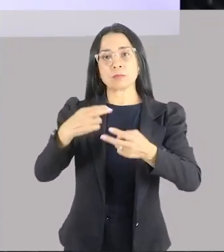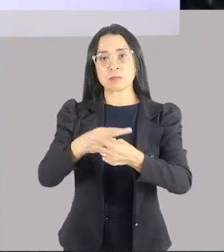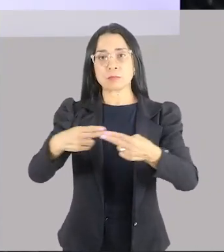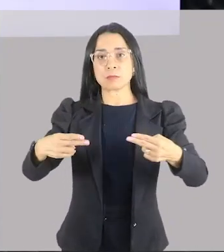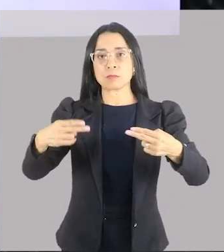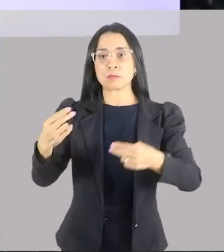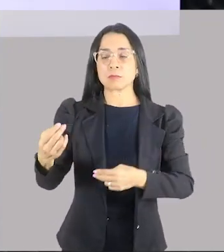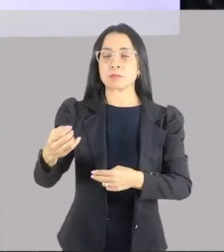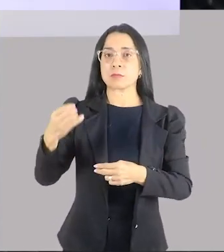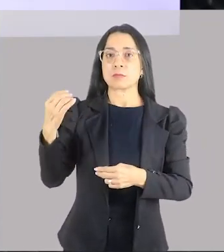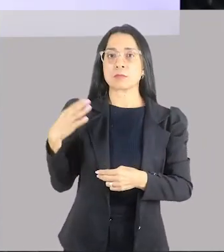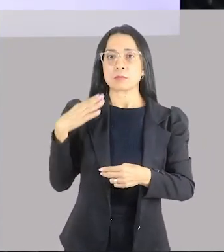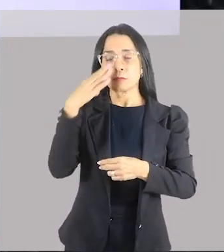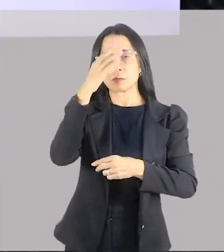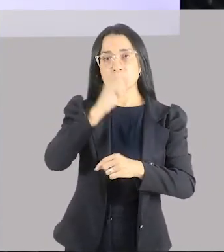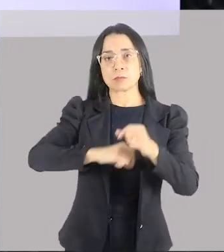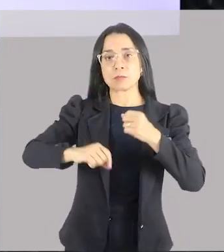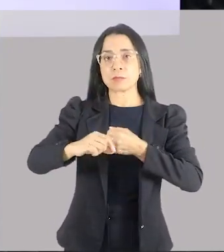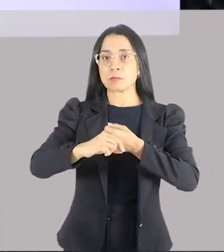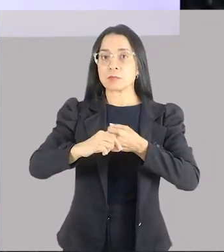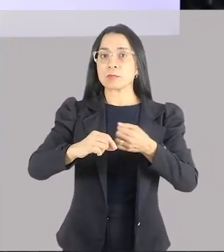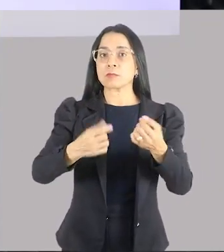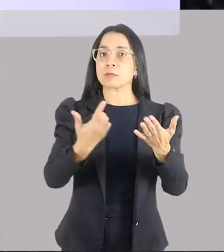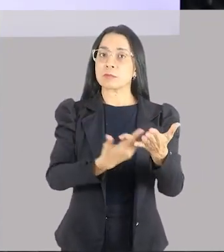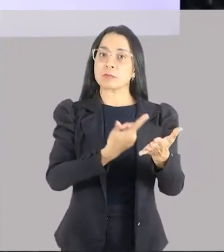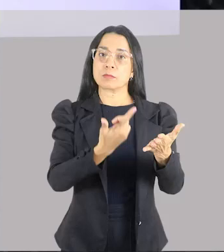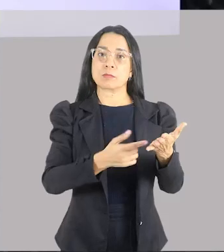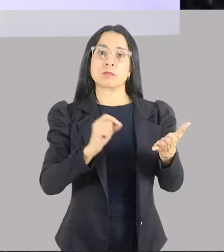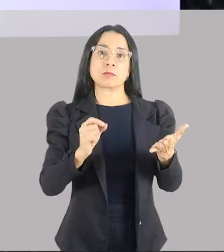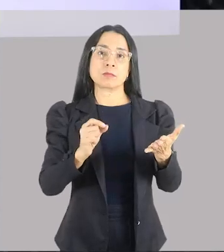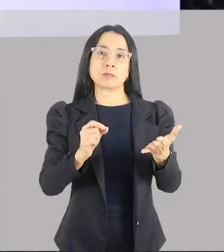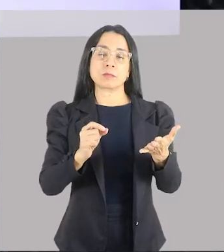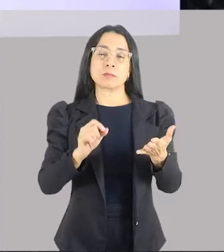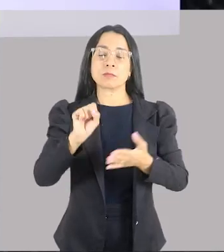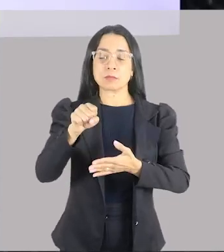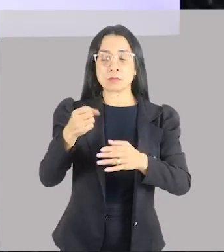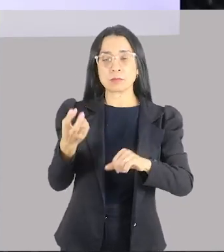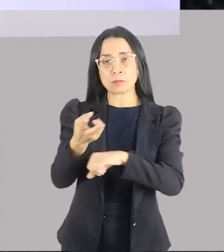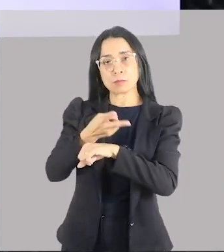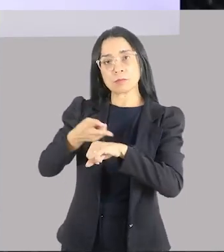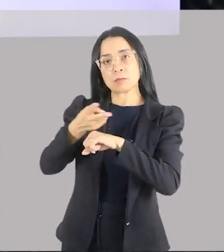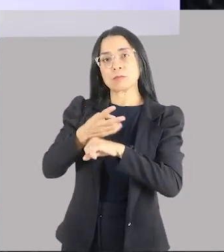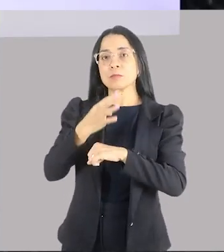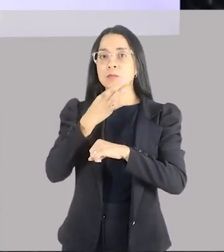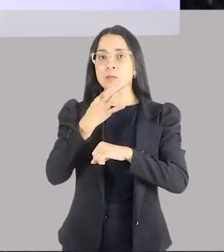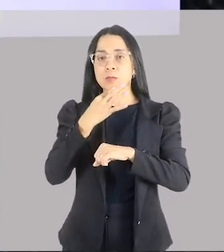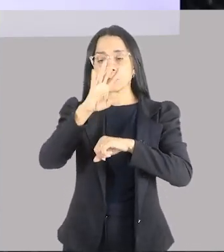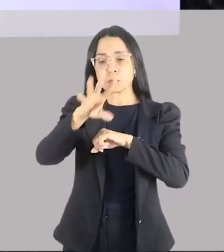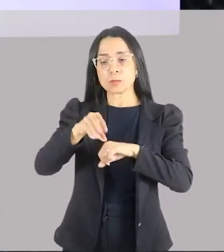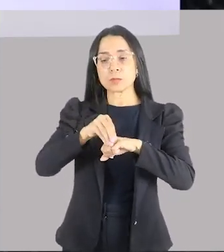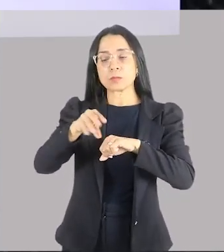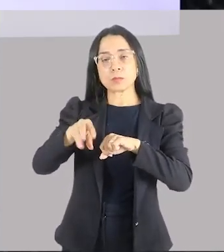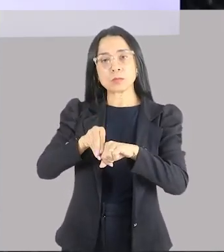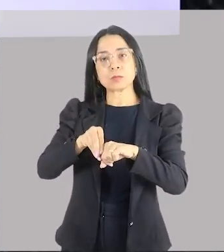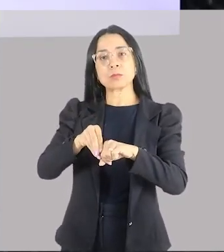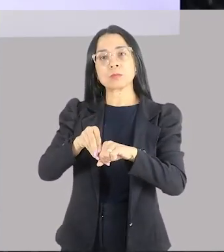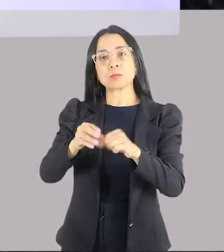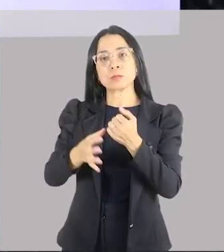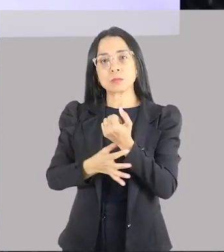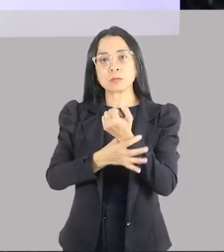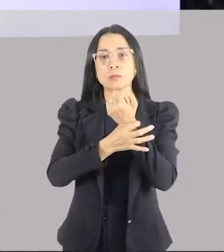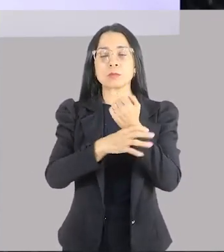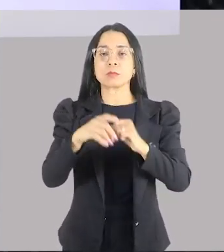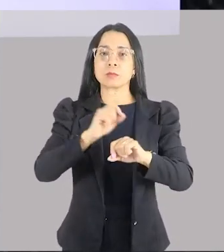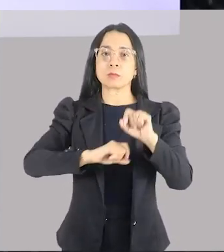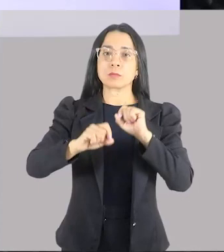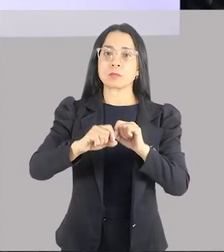elemento primordial da obra dele, e sim a busca por um conhecimento mais seguro e um caminho mais seguro para o conhecimento,